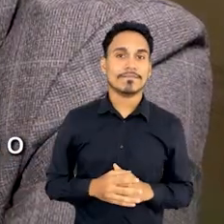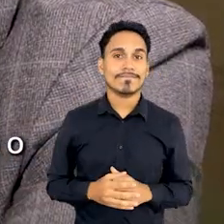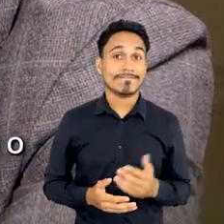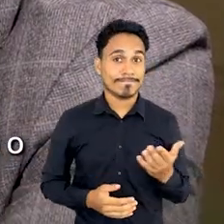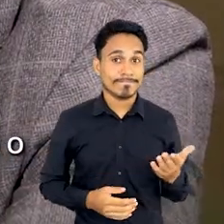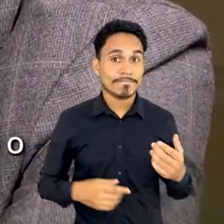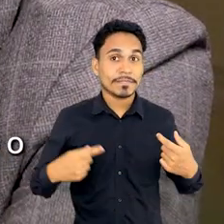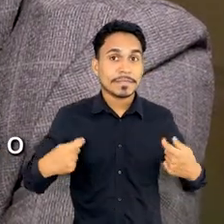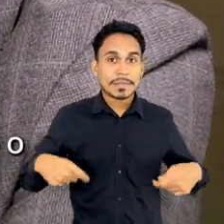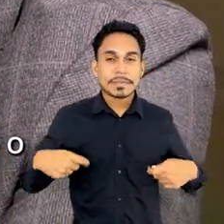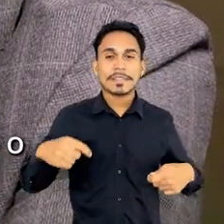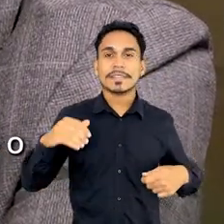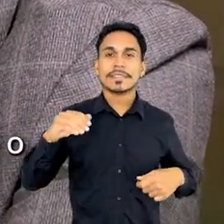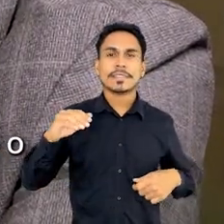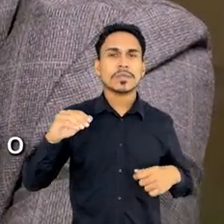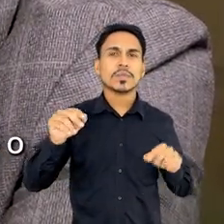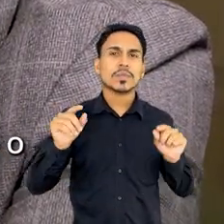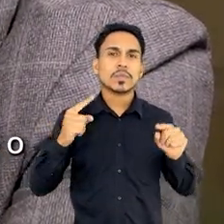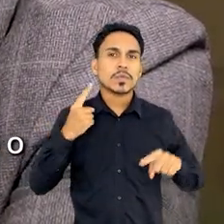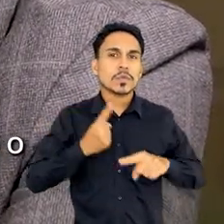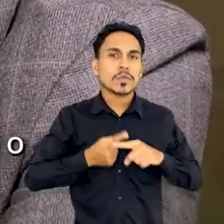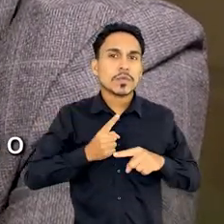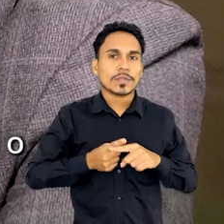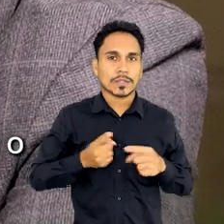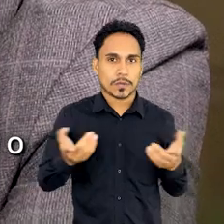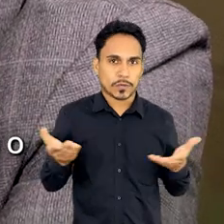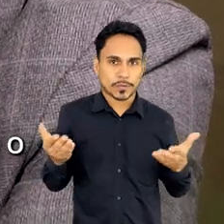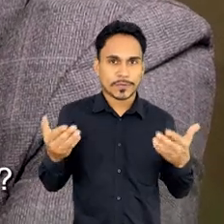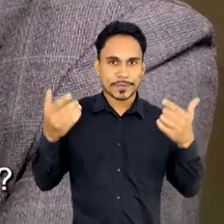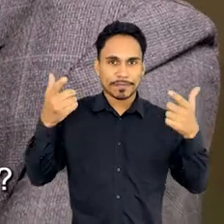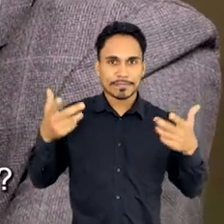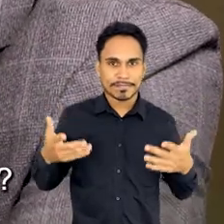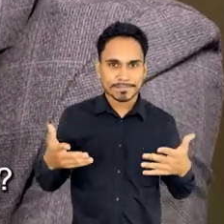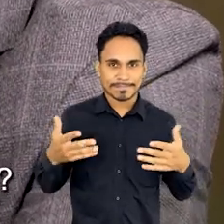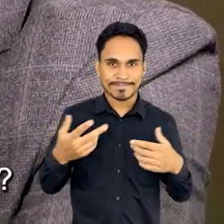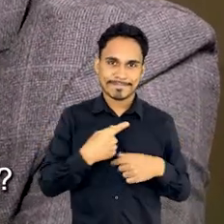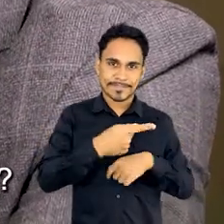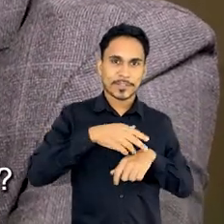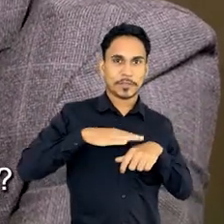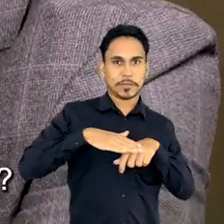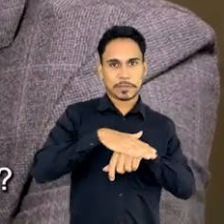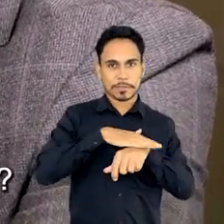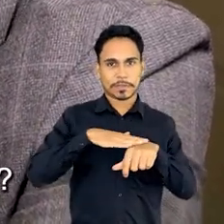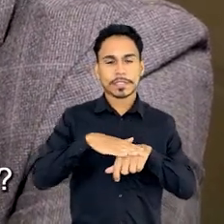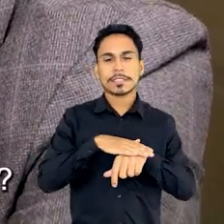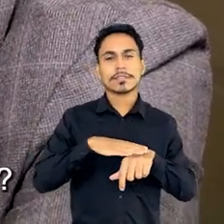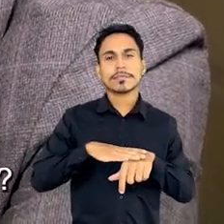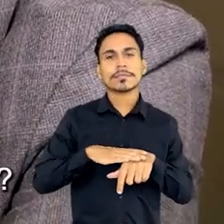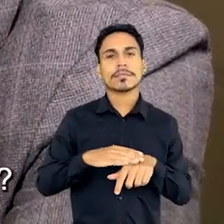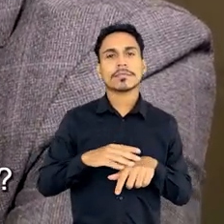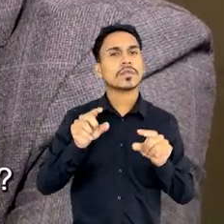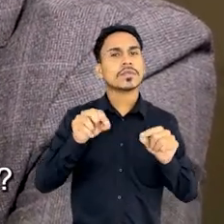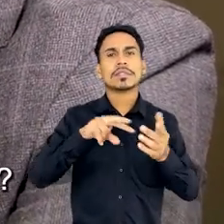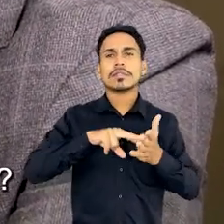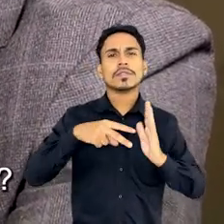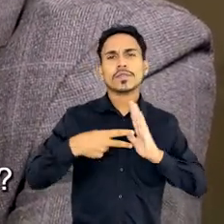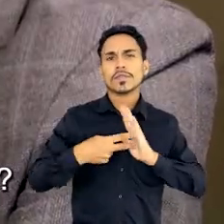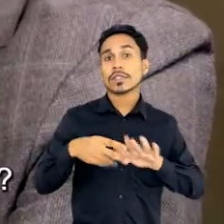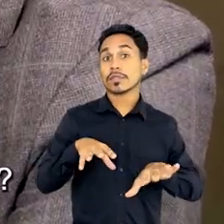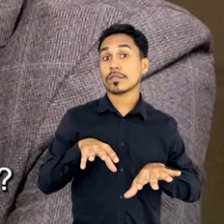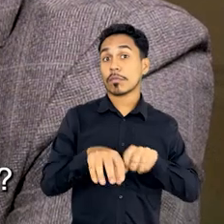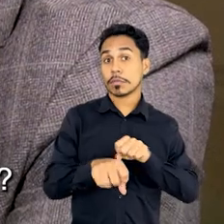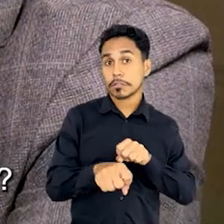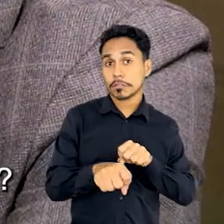aulas e mais ainda quando a gente discute o que que deve ser a gente falou muito isso hoje até na nossa na nossa conversa né O que que a gente entende como